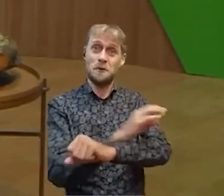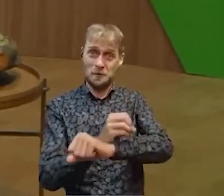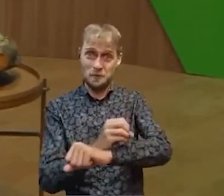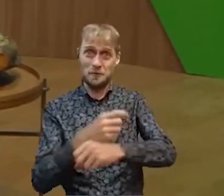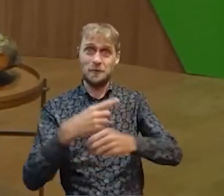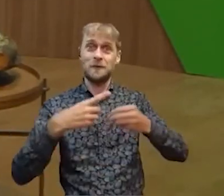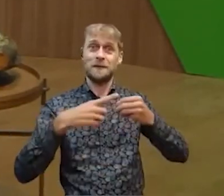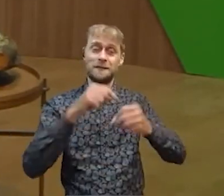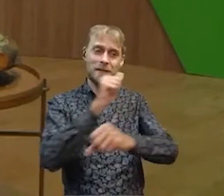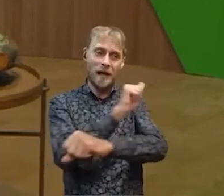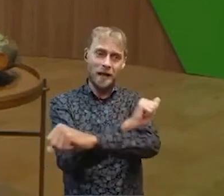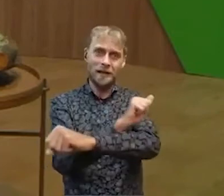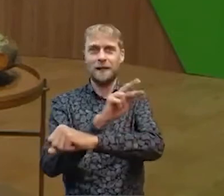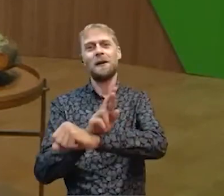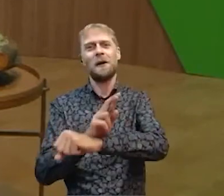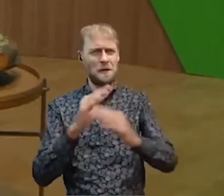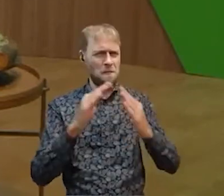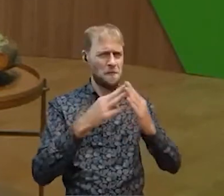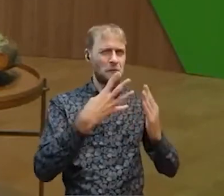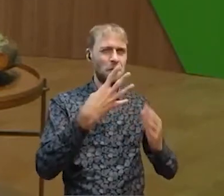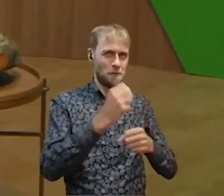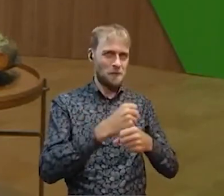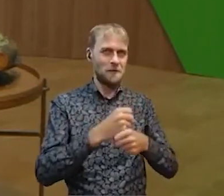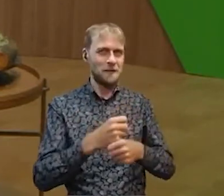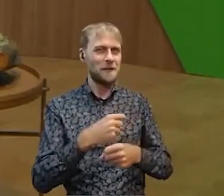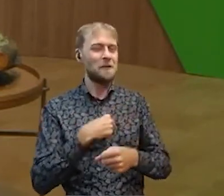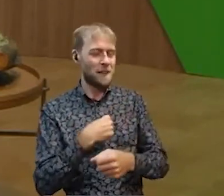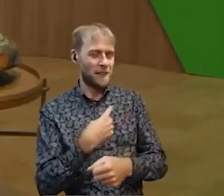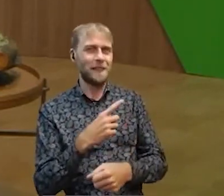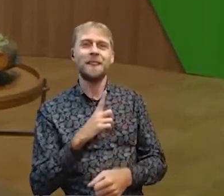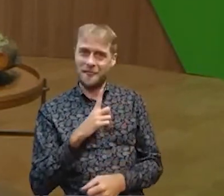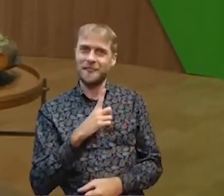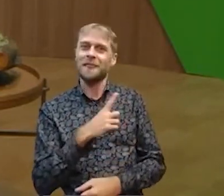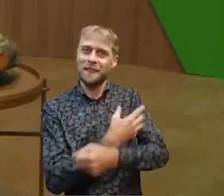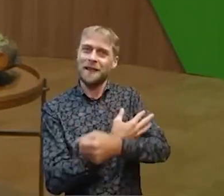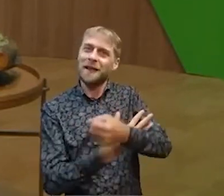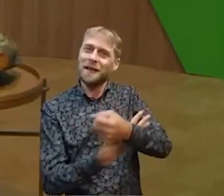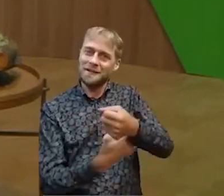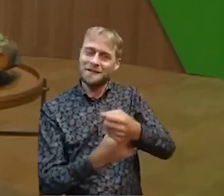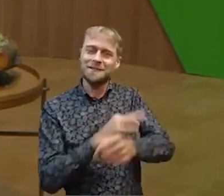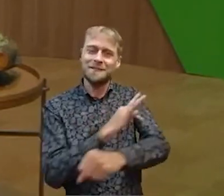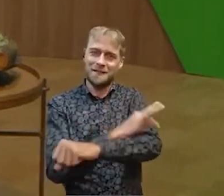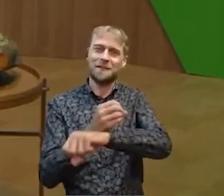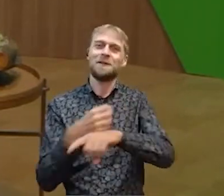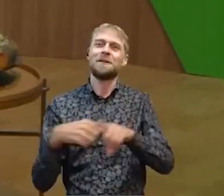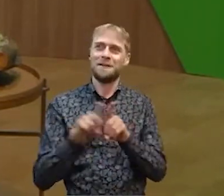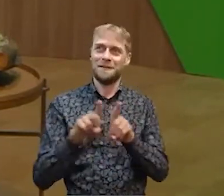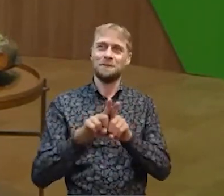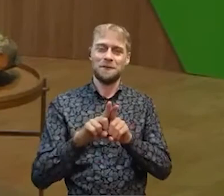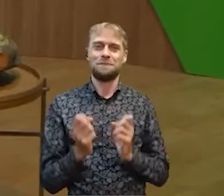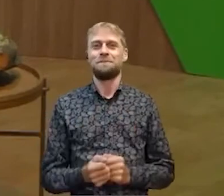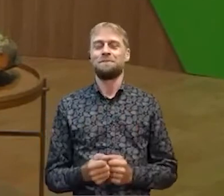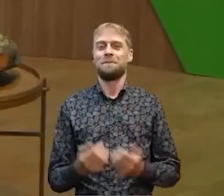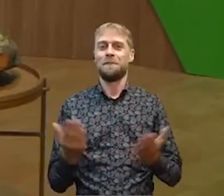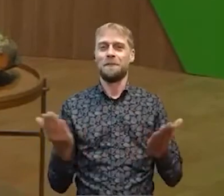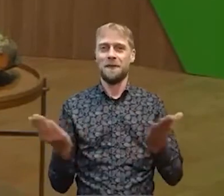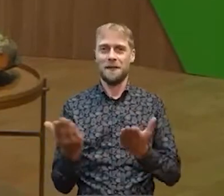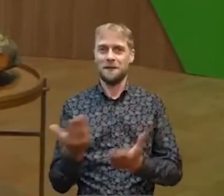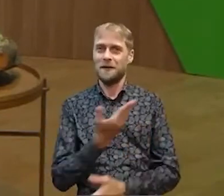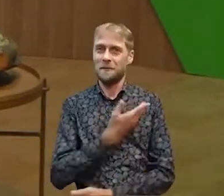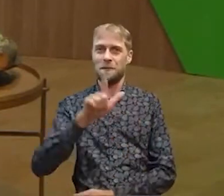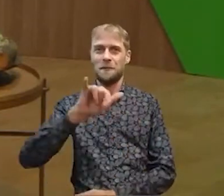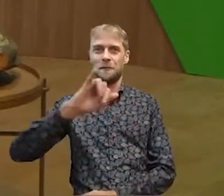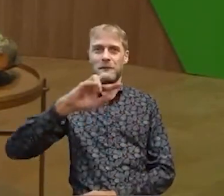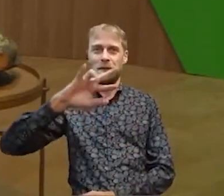4 anos. Portanto, ela tem um pouquinho de sangue tocantinense também. Vou ouvir agora nosso amigo Lívio para suas considerações